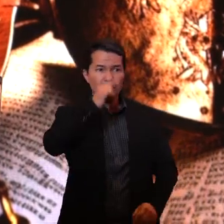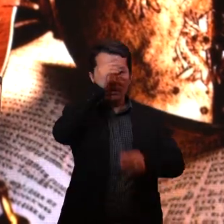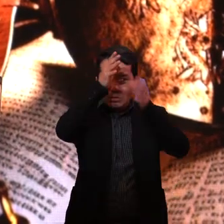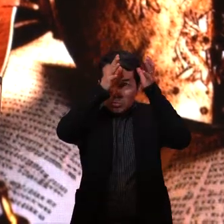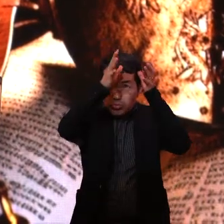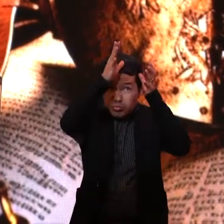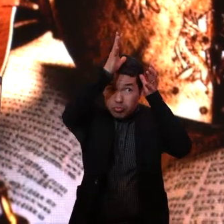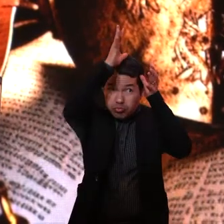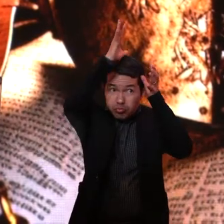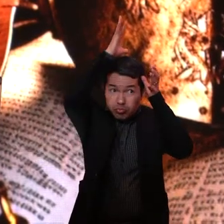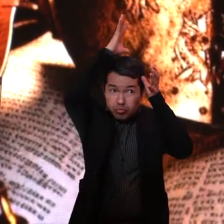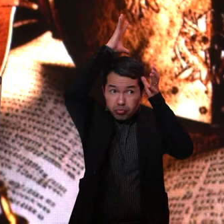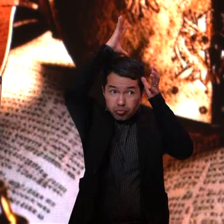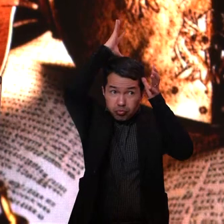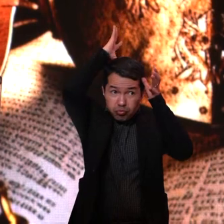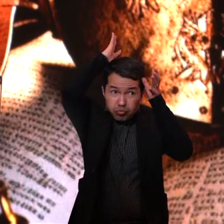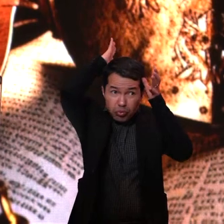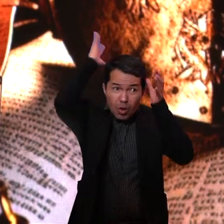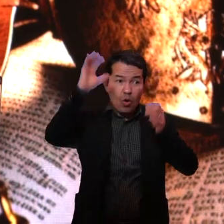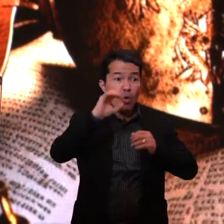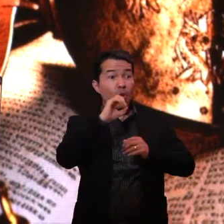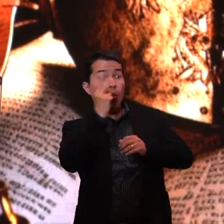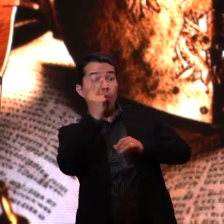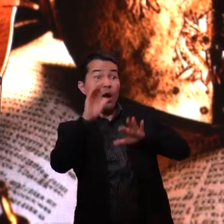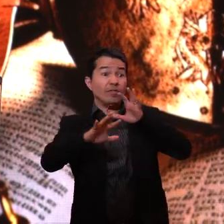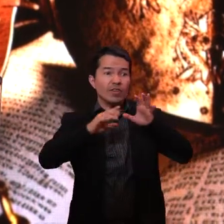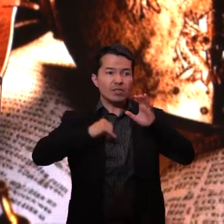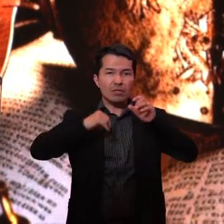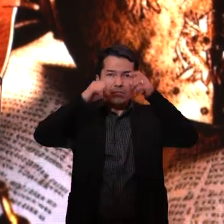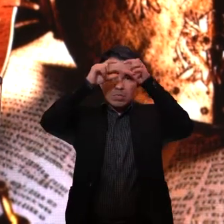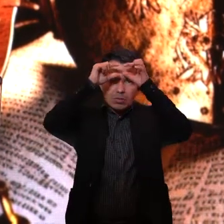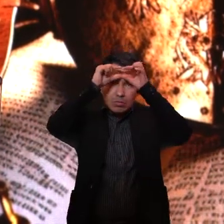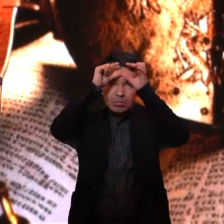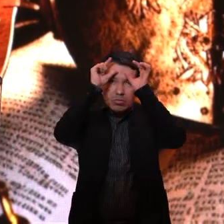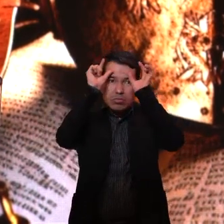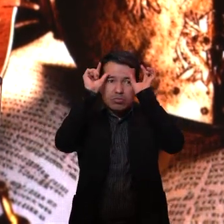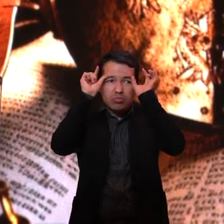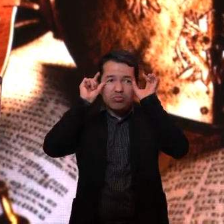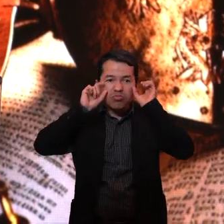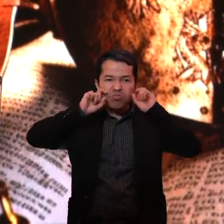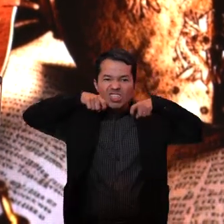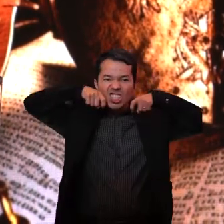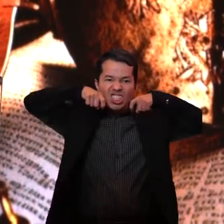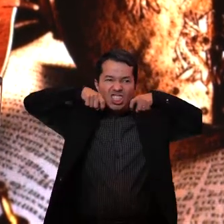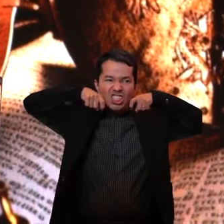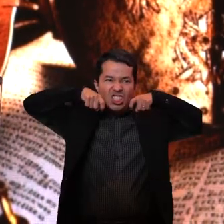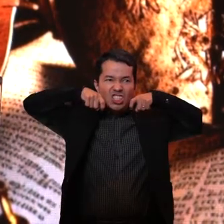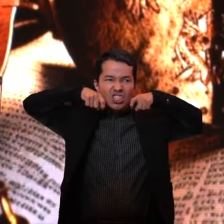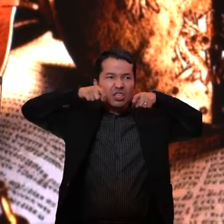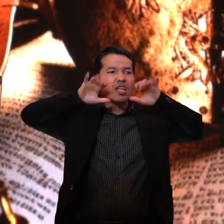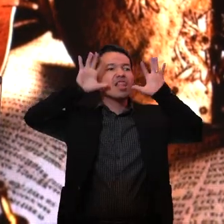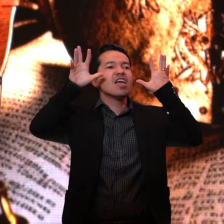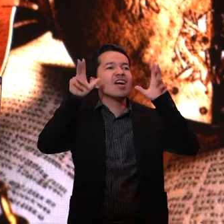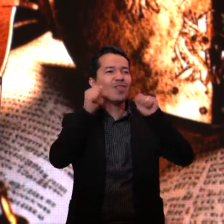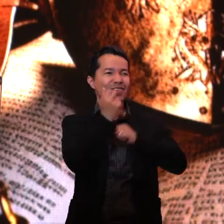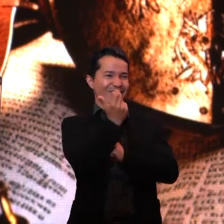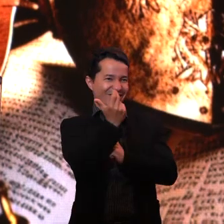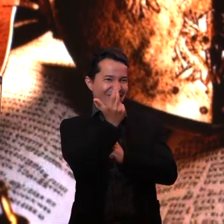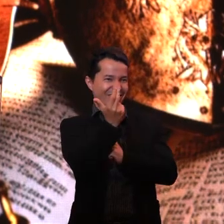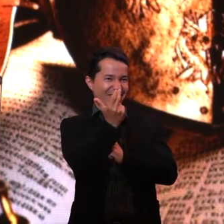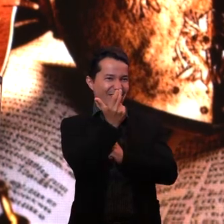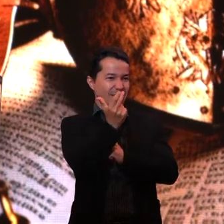leões, corvos e águias, com o intuito de intimidar o adversário. O apóstolo Paulo vai usar esta